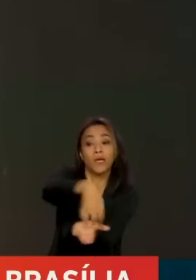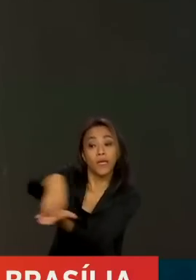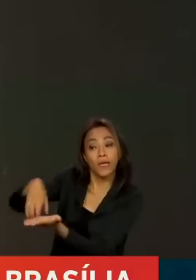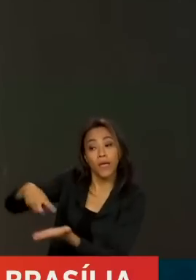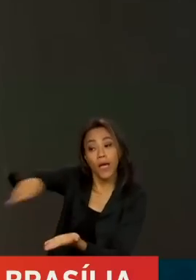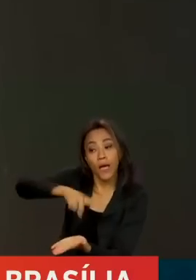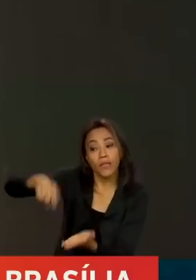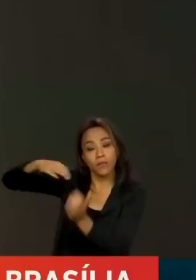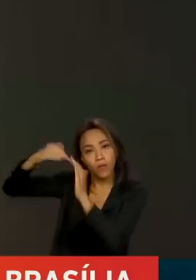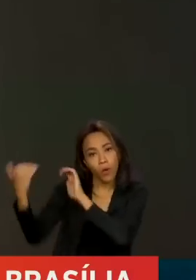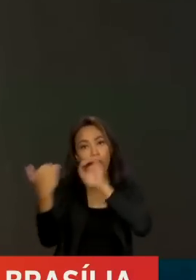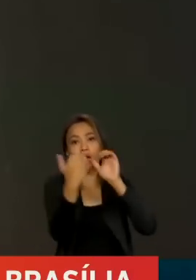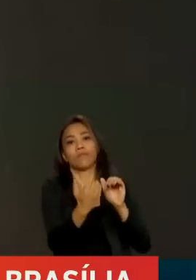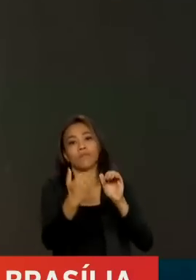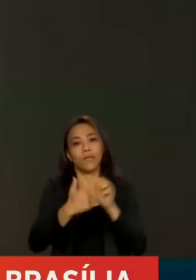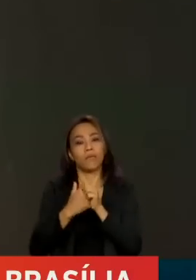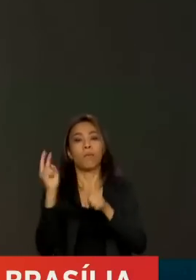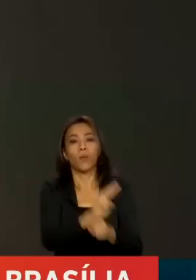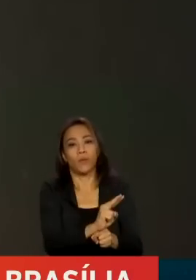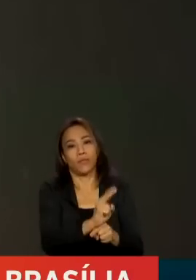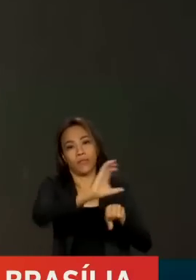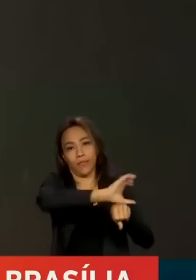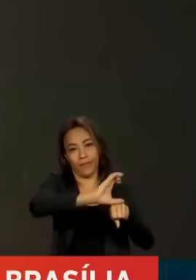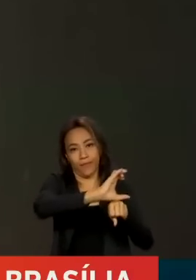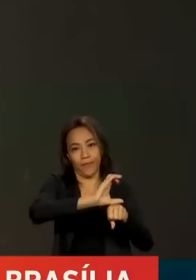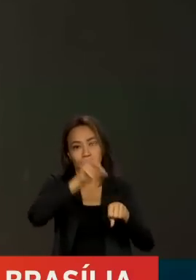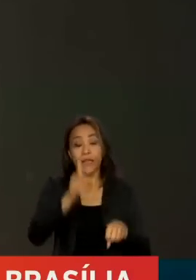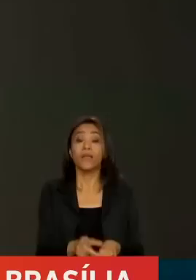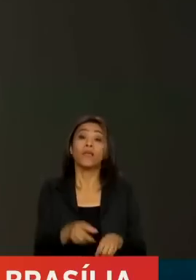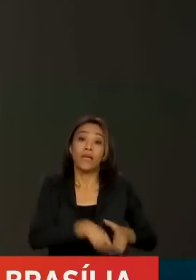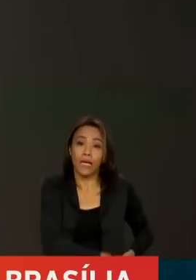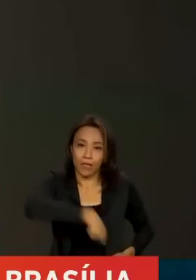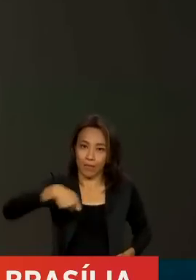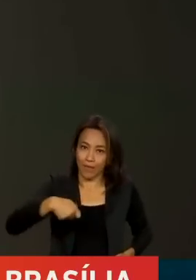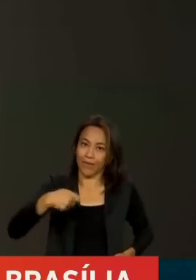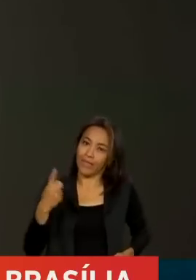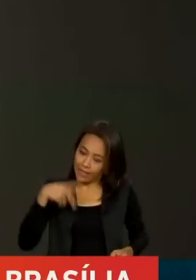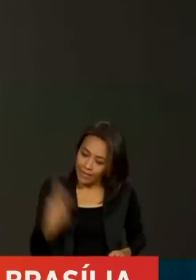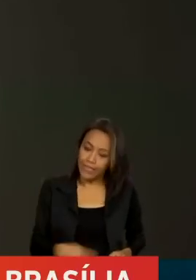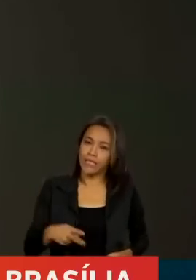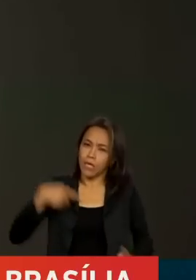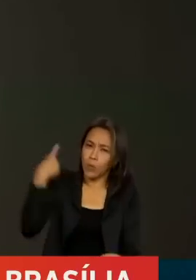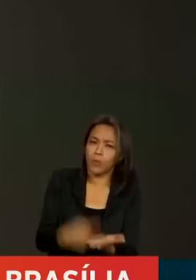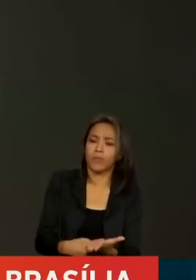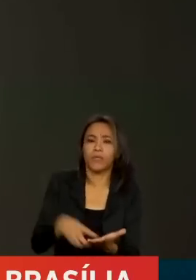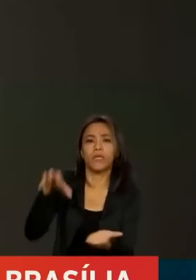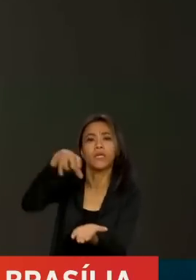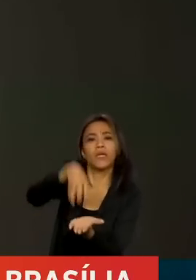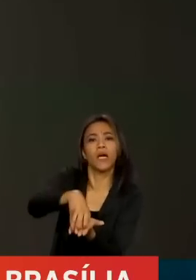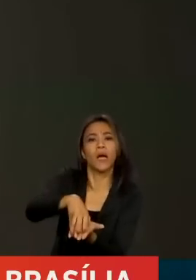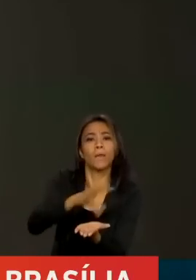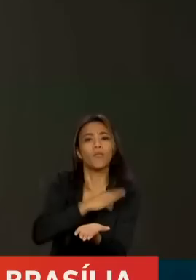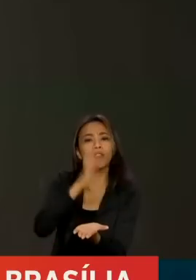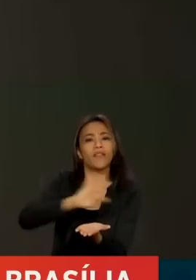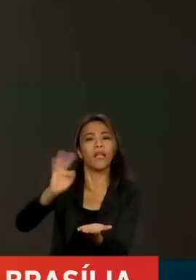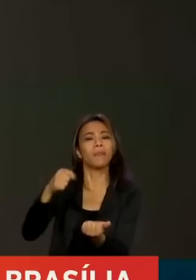são as guardiãs da espada da justiça e a Espada brandida pela Polícia Federal Não precisa ser Vistosa